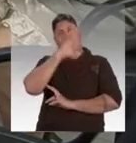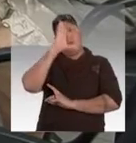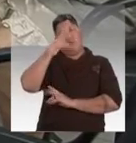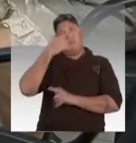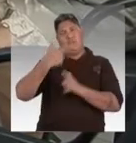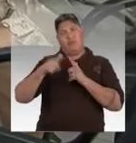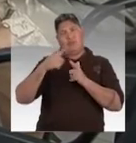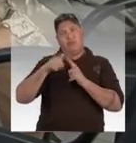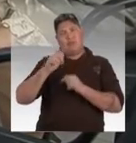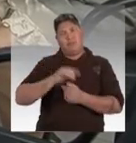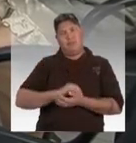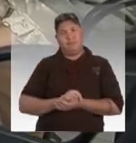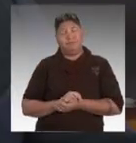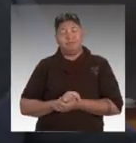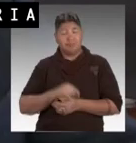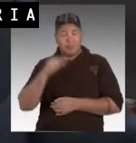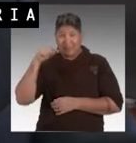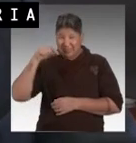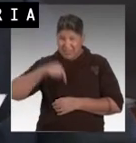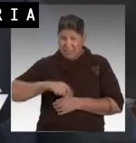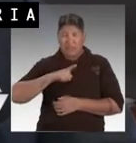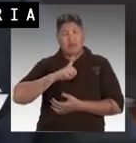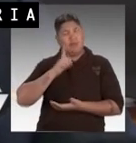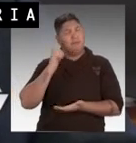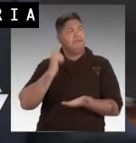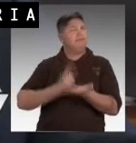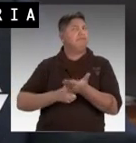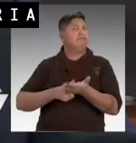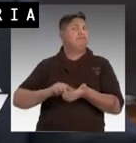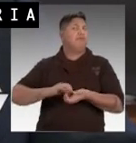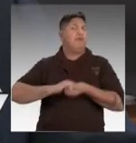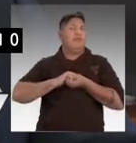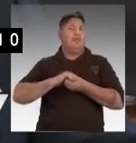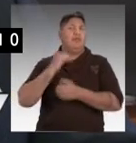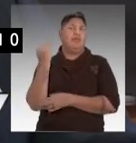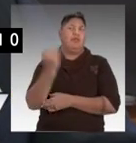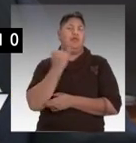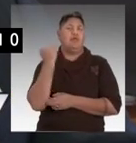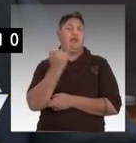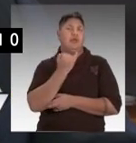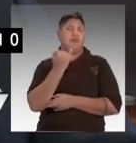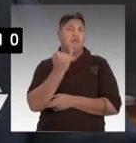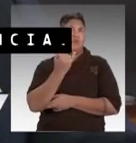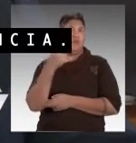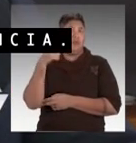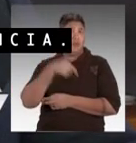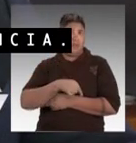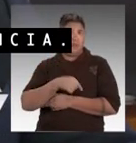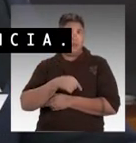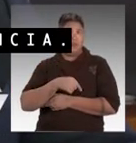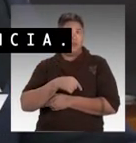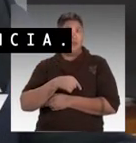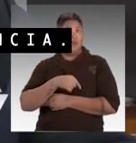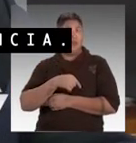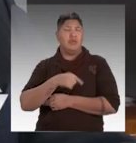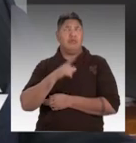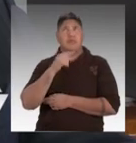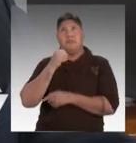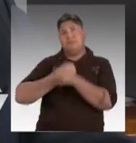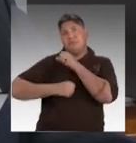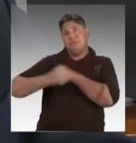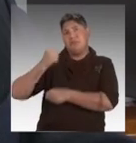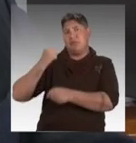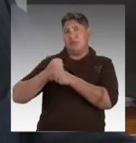para resoluções de conflitos. Nós temos uma parceria muito importante com o Ministério Público do Trabalho aqui na vice-presidência. No